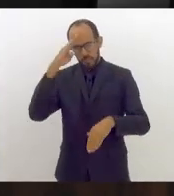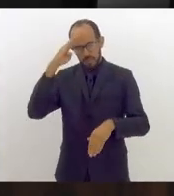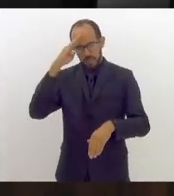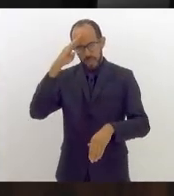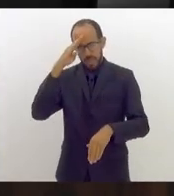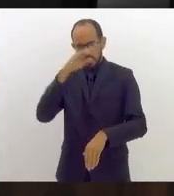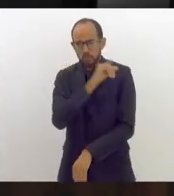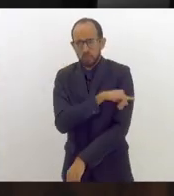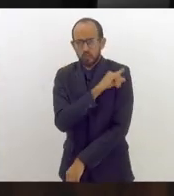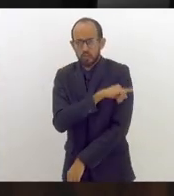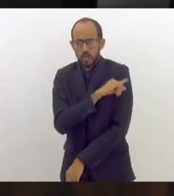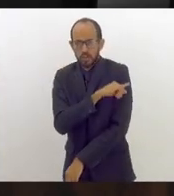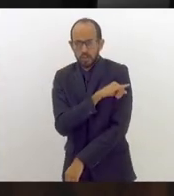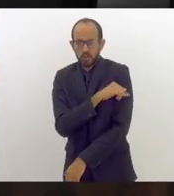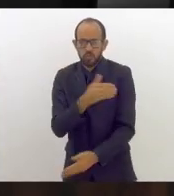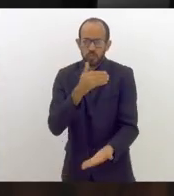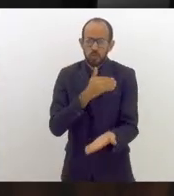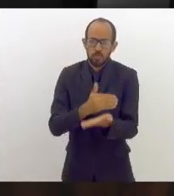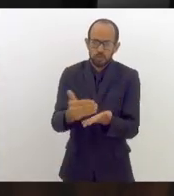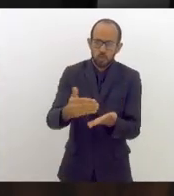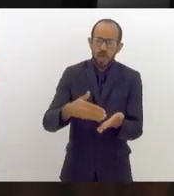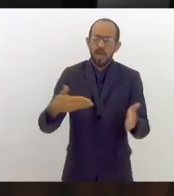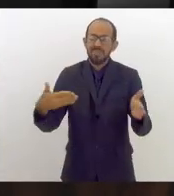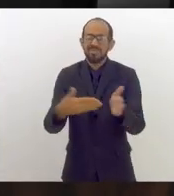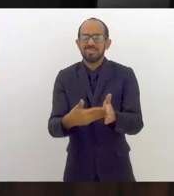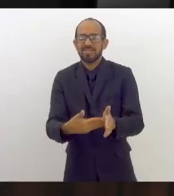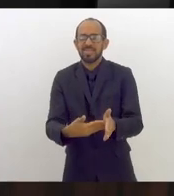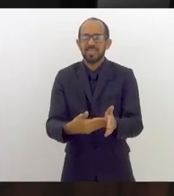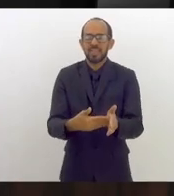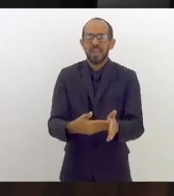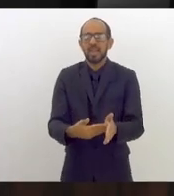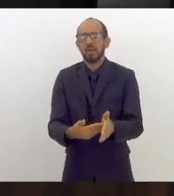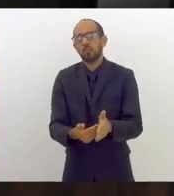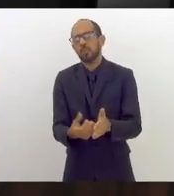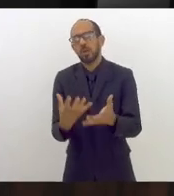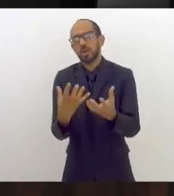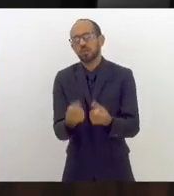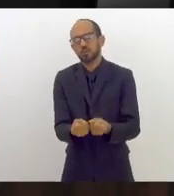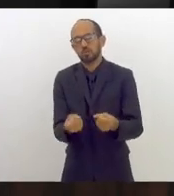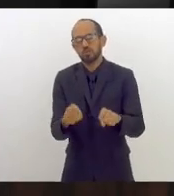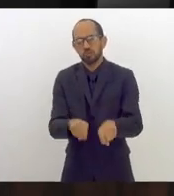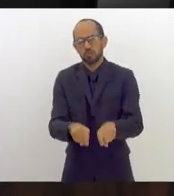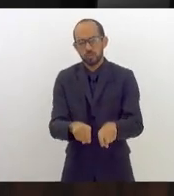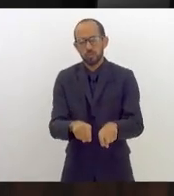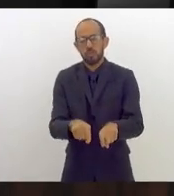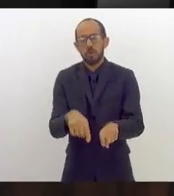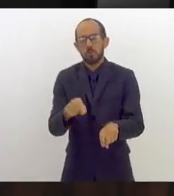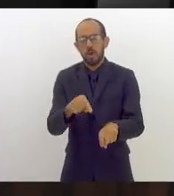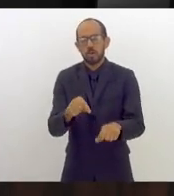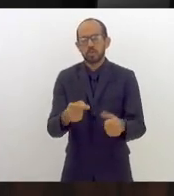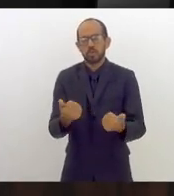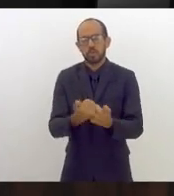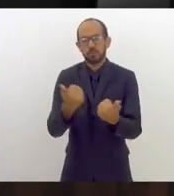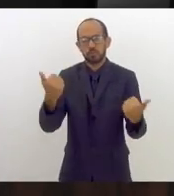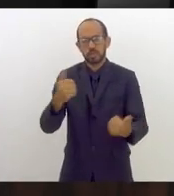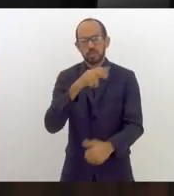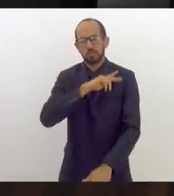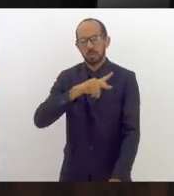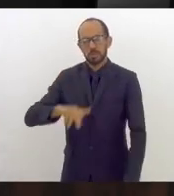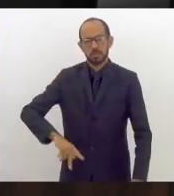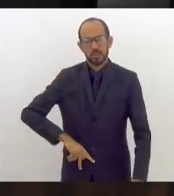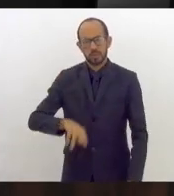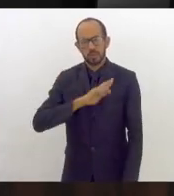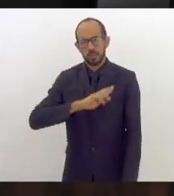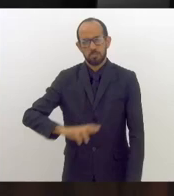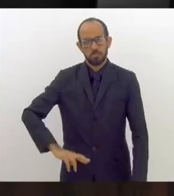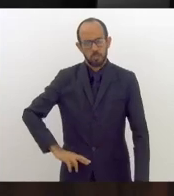permaneceu até iniciar sua participação no processo eleitoral como candidato ao cargo de vice-presidente da